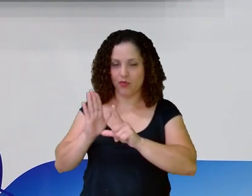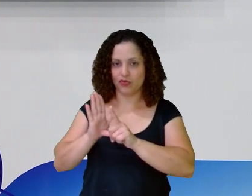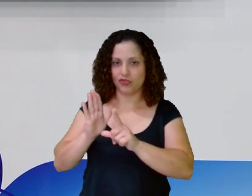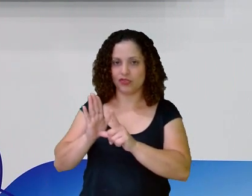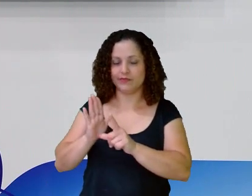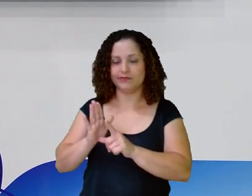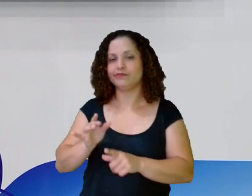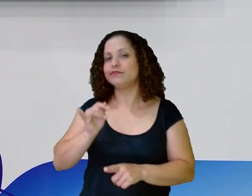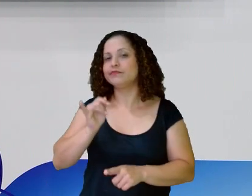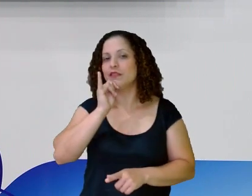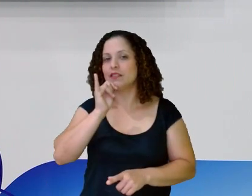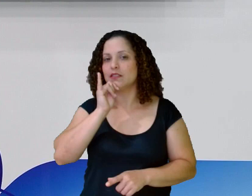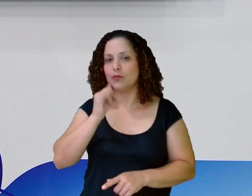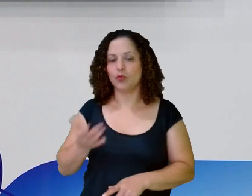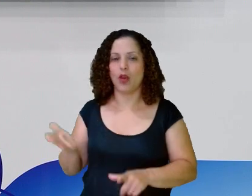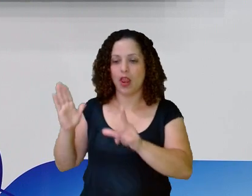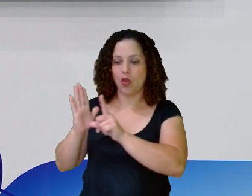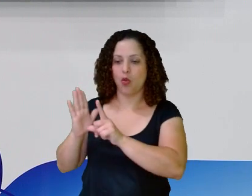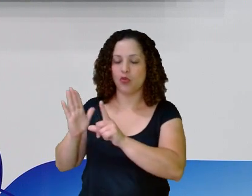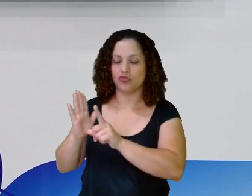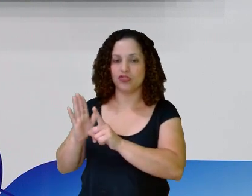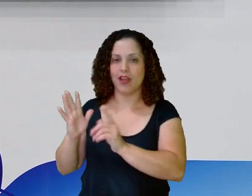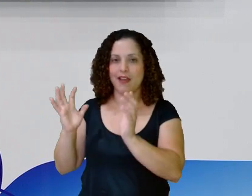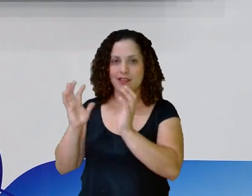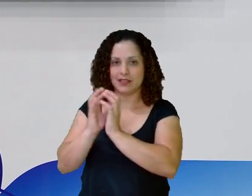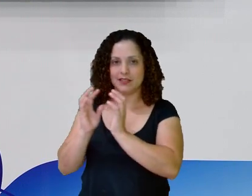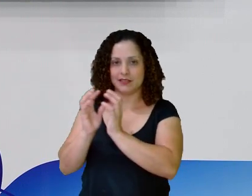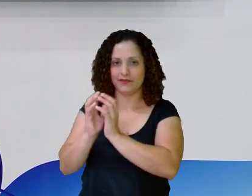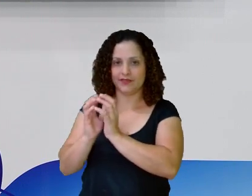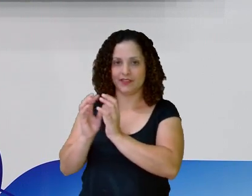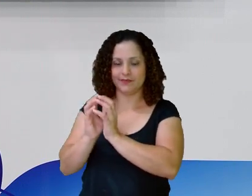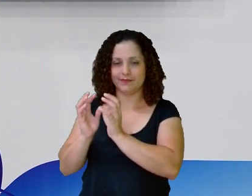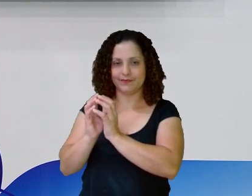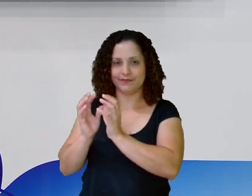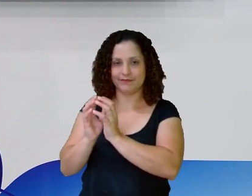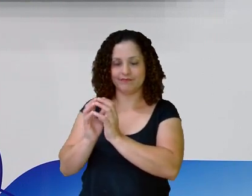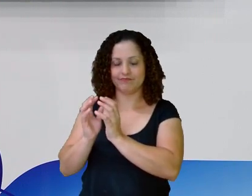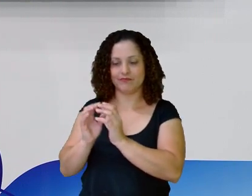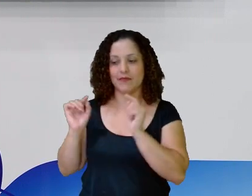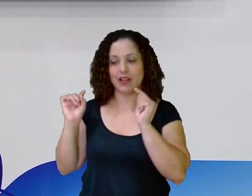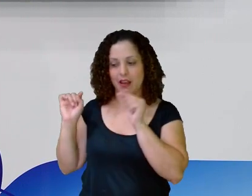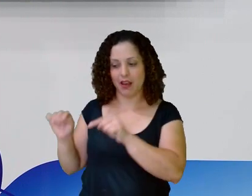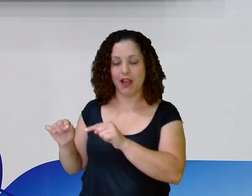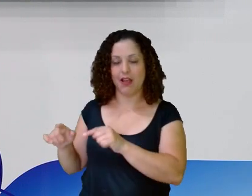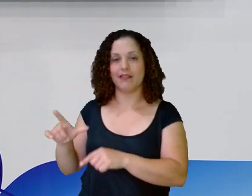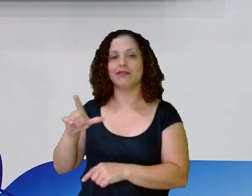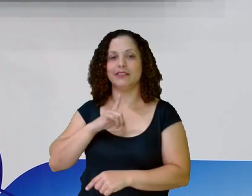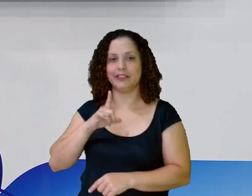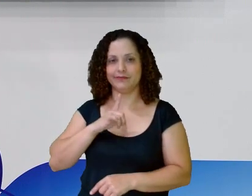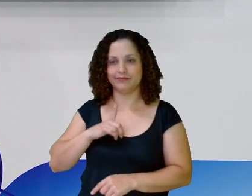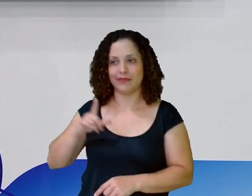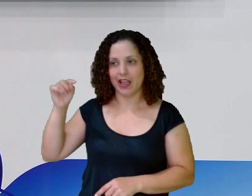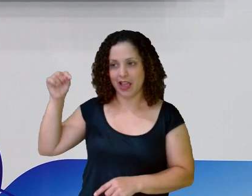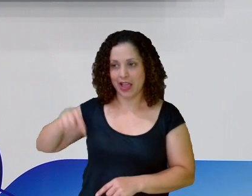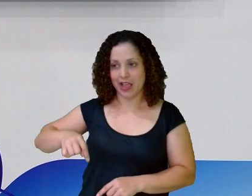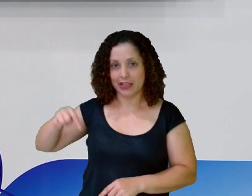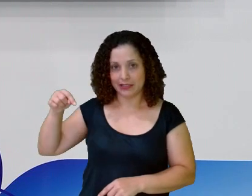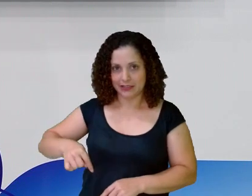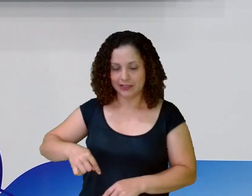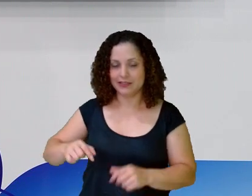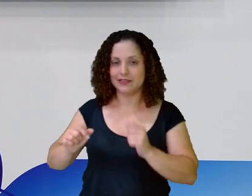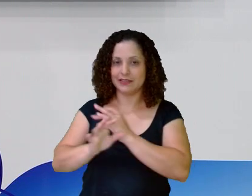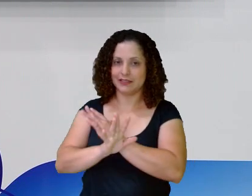seja a loja Recife, loja Roupa Recife. Então você vai encontrar nessa loja Roupa Recife, aqui no centro,